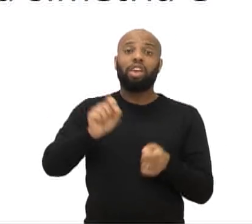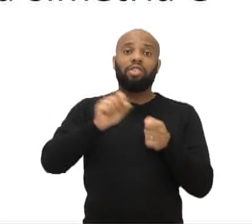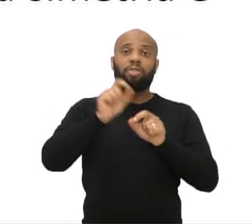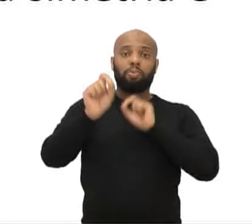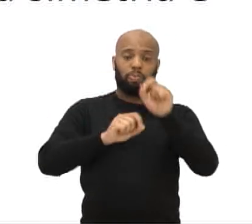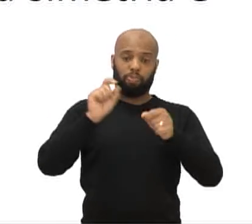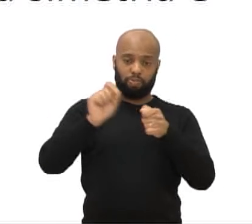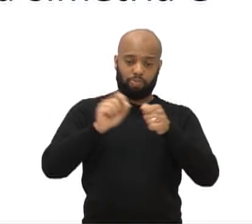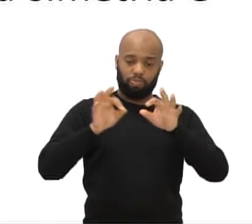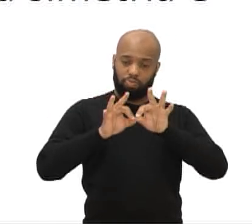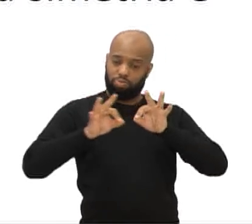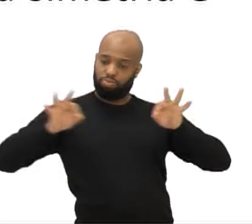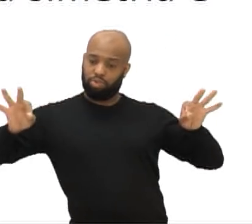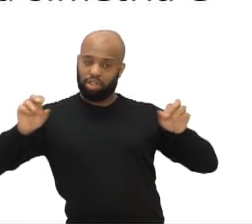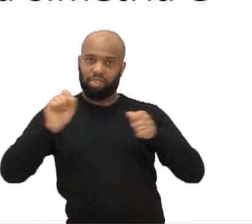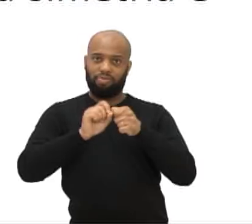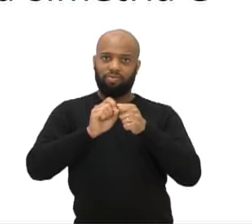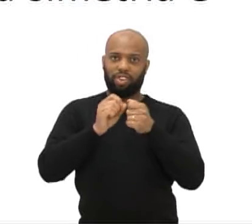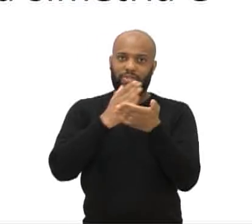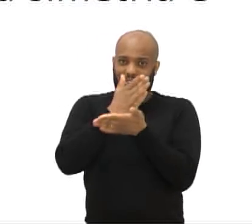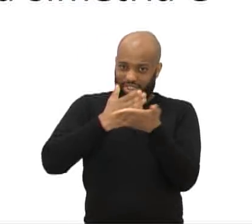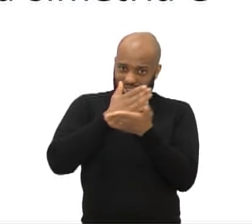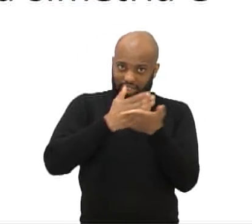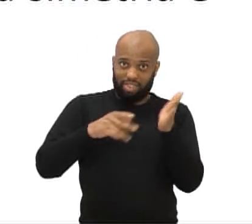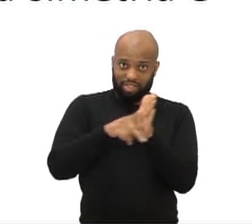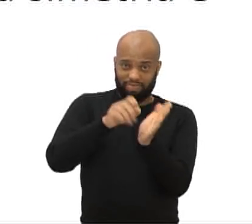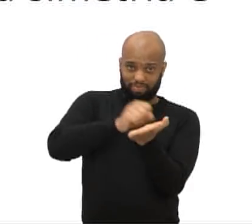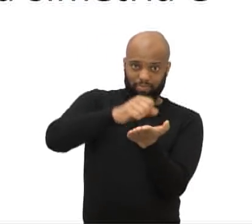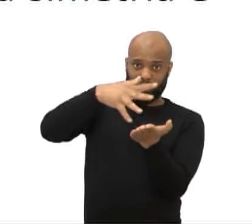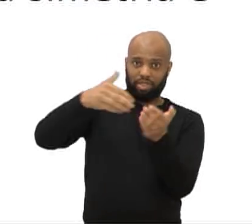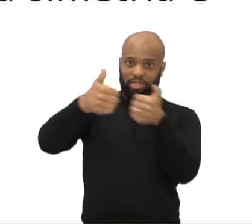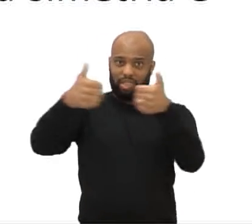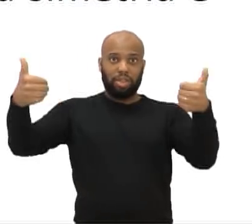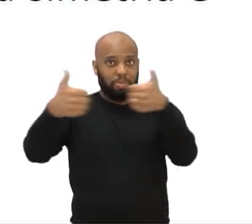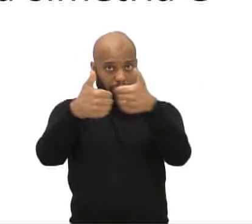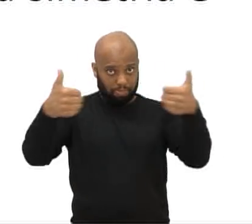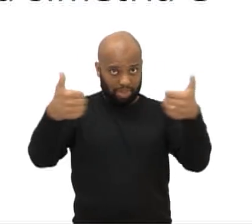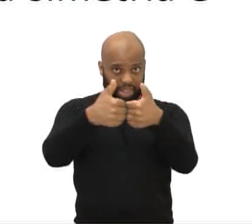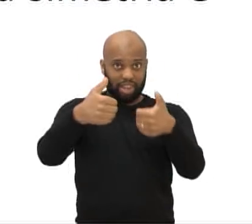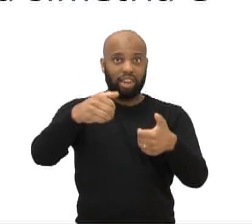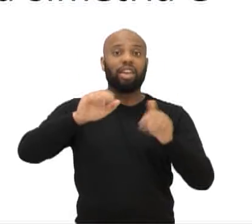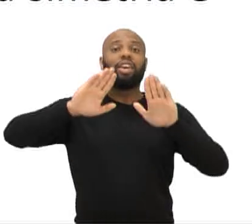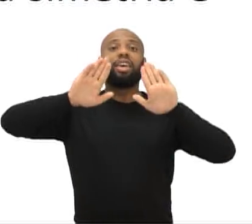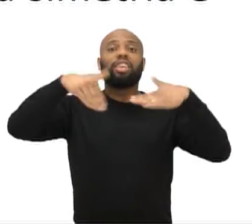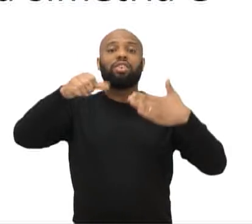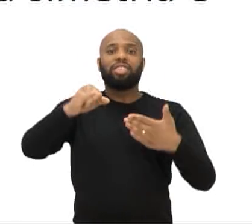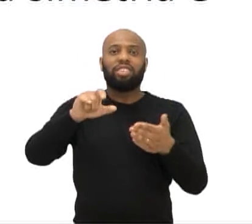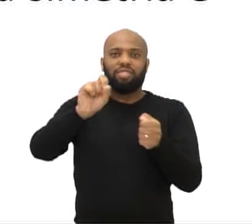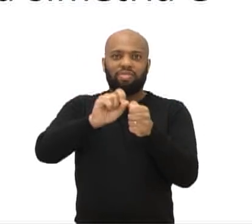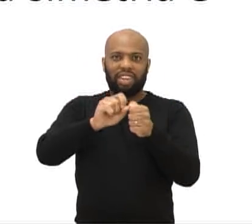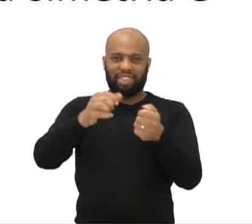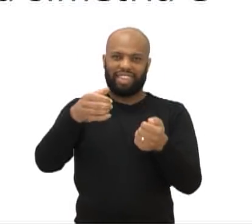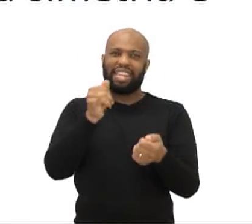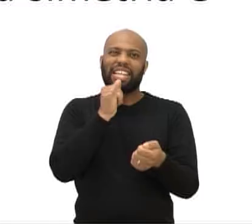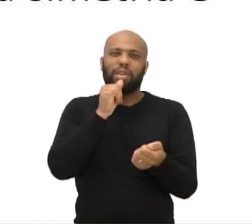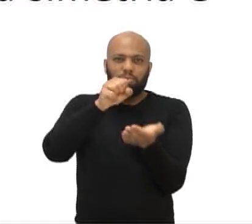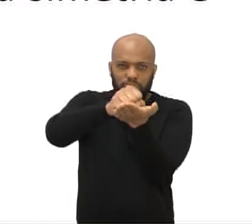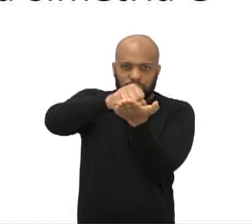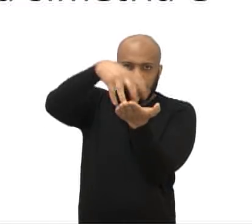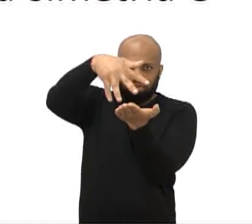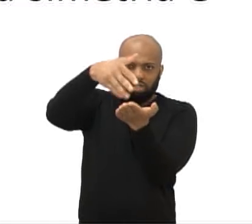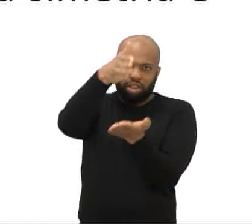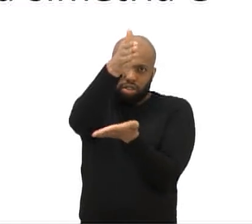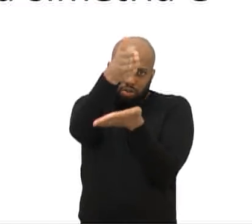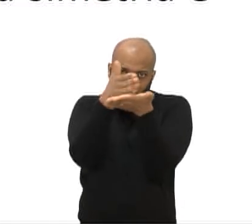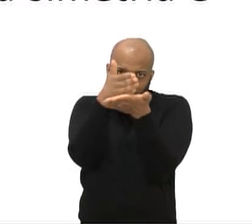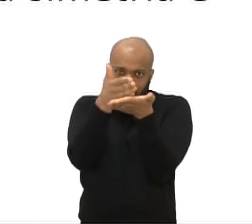linha reta que divide a figura em duas partes, de modo que dobrando a figura nessa linha,